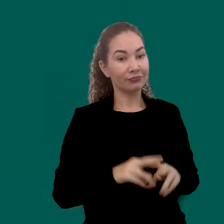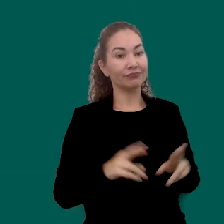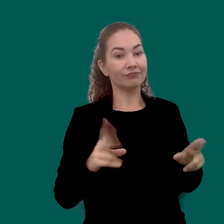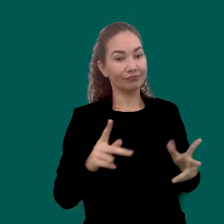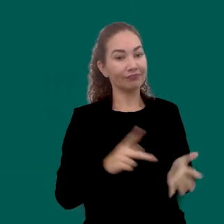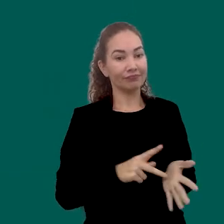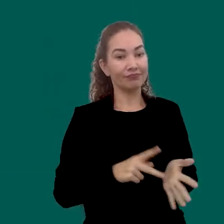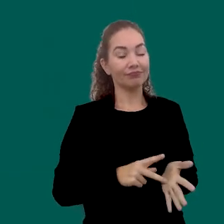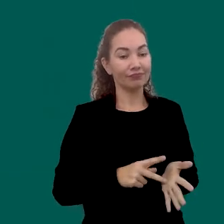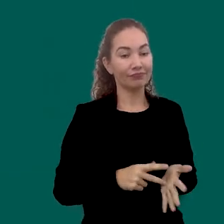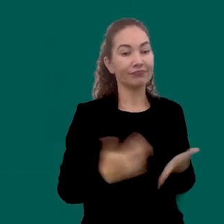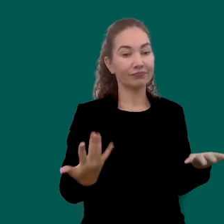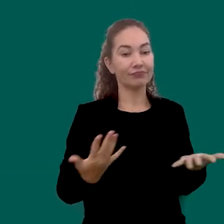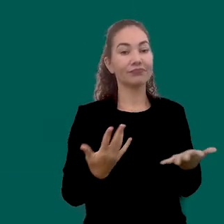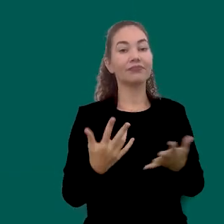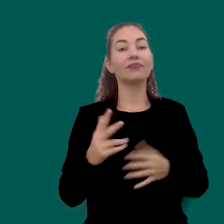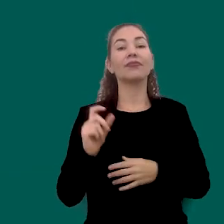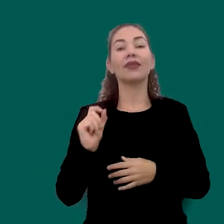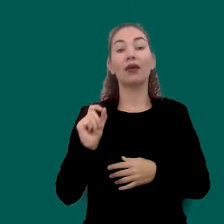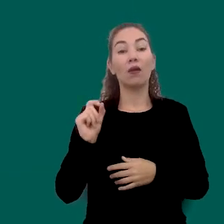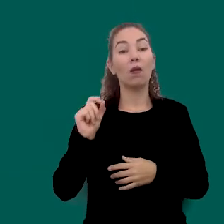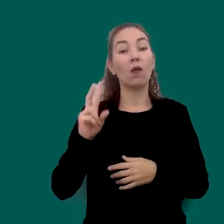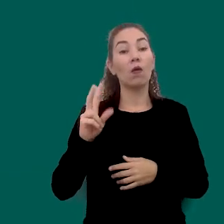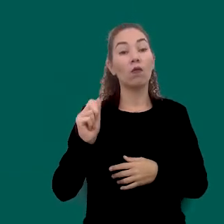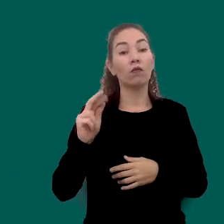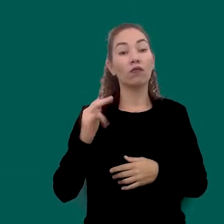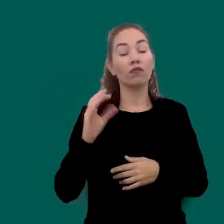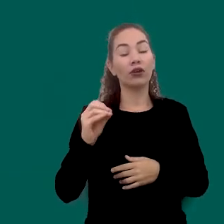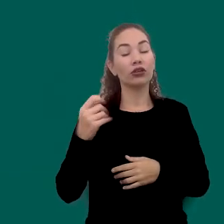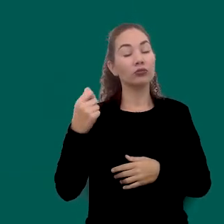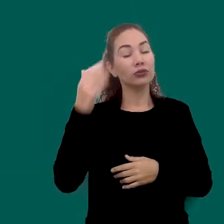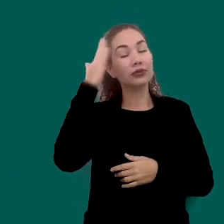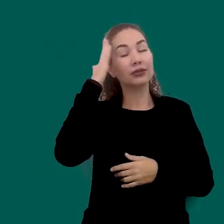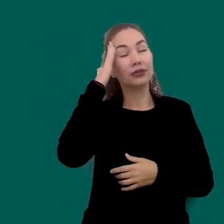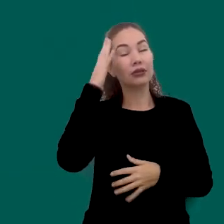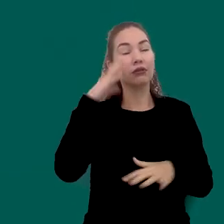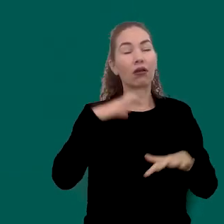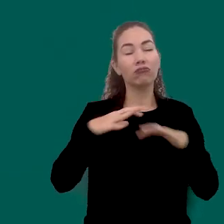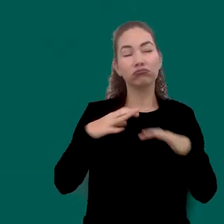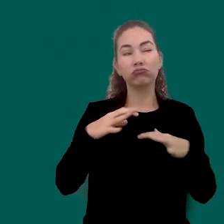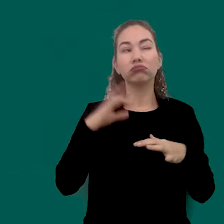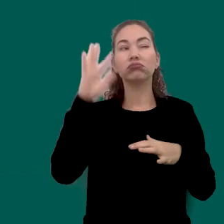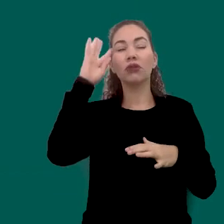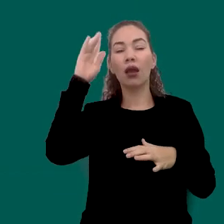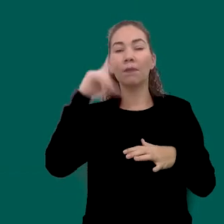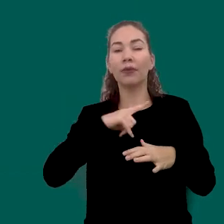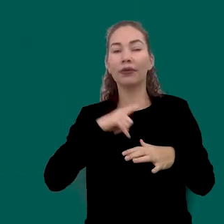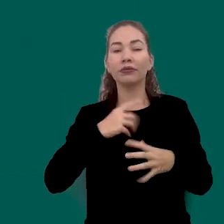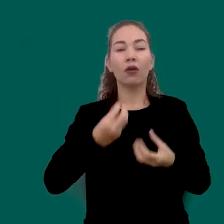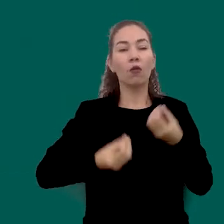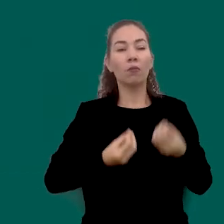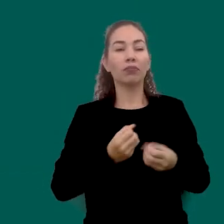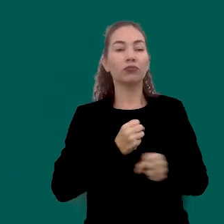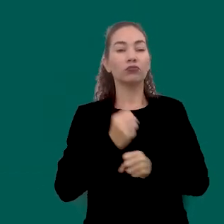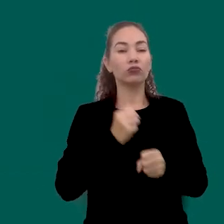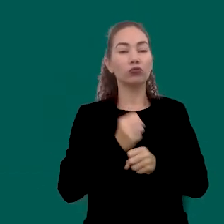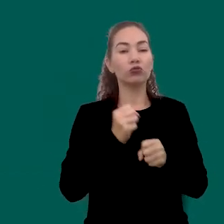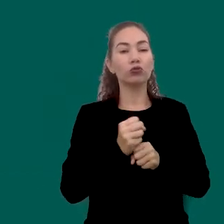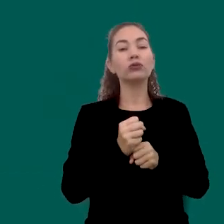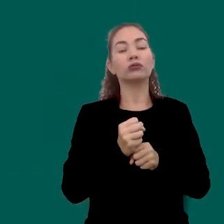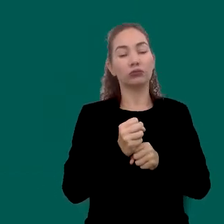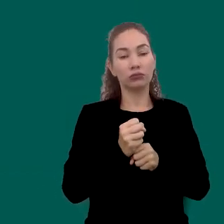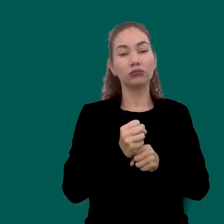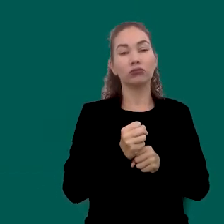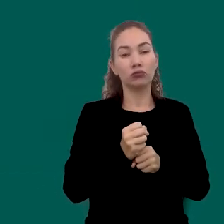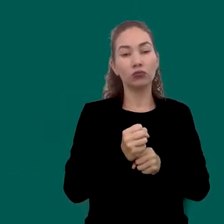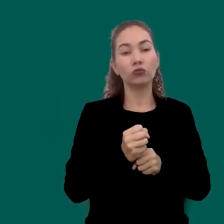ou seja, cabe aos varejistas começarem a entender esses movimentos e começar a ter a sua agilidade, a sua construção no digital forte. Por isso que